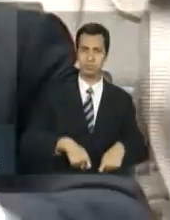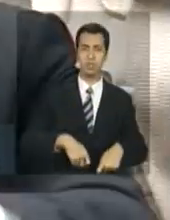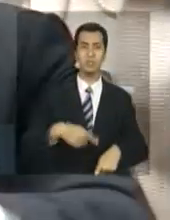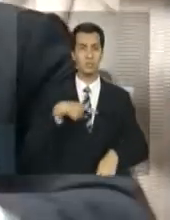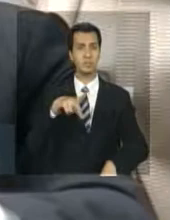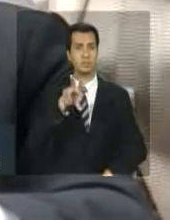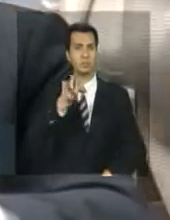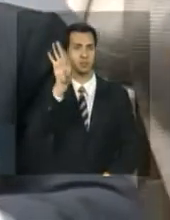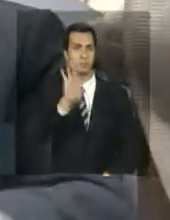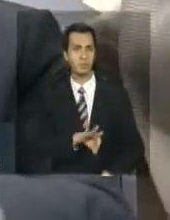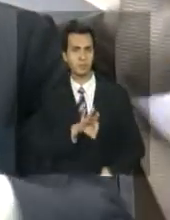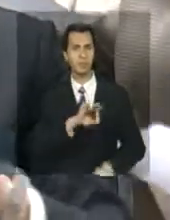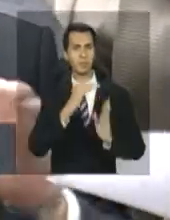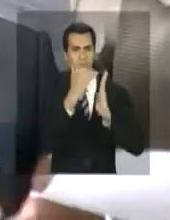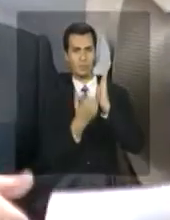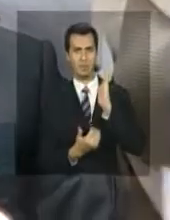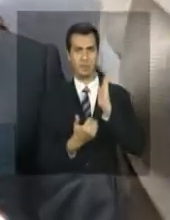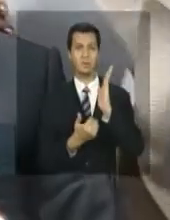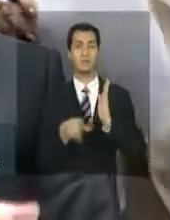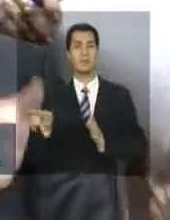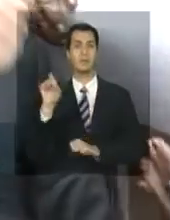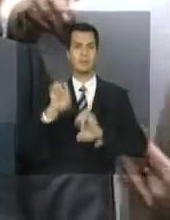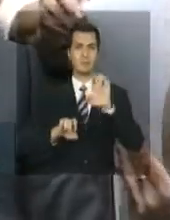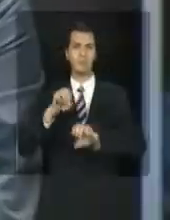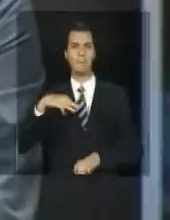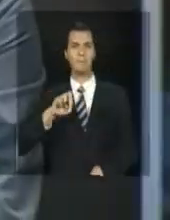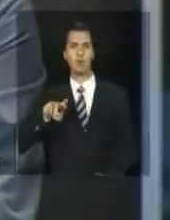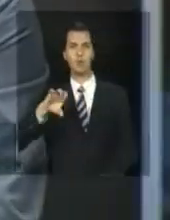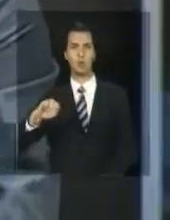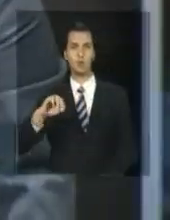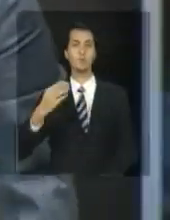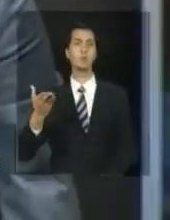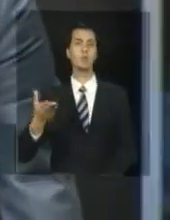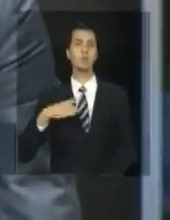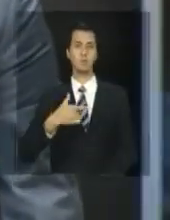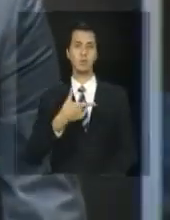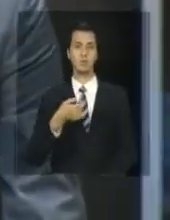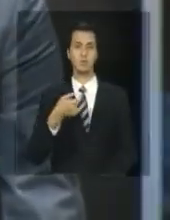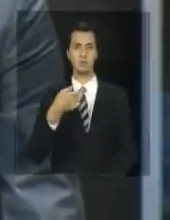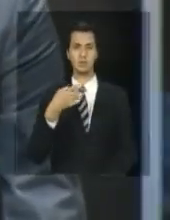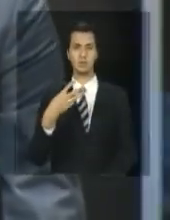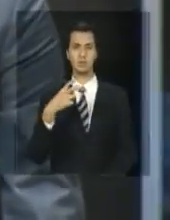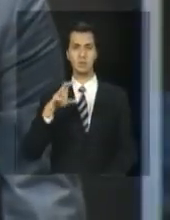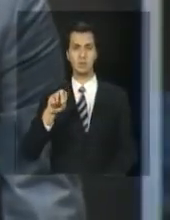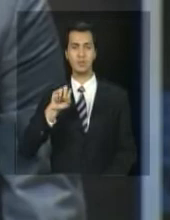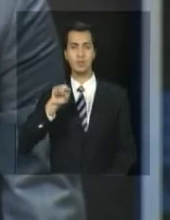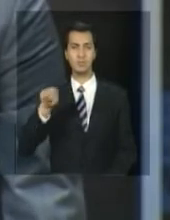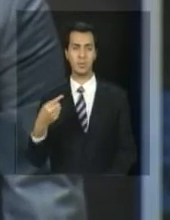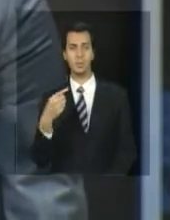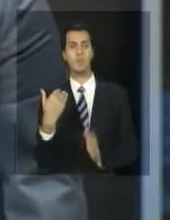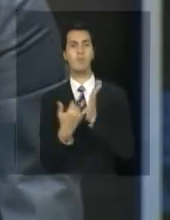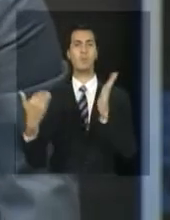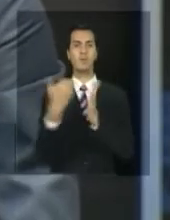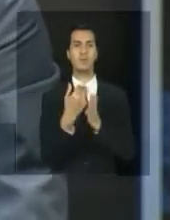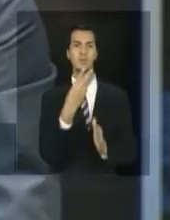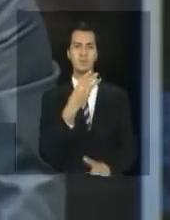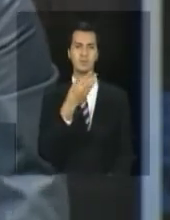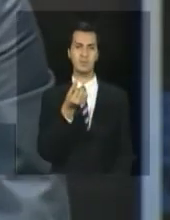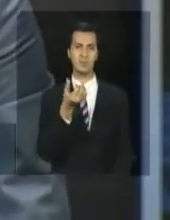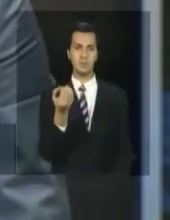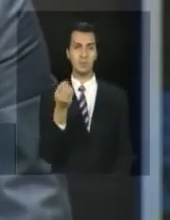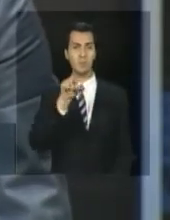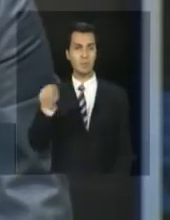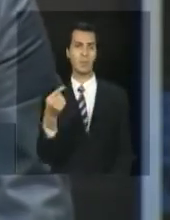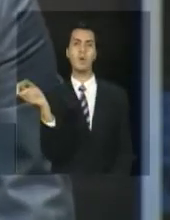das microempresas, passando de R$ 240 mil para R$ 360 mil, e para